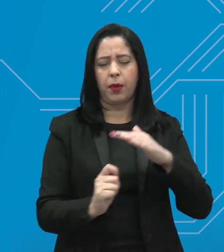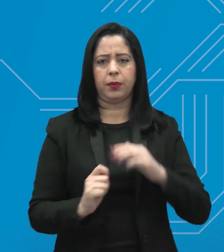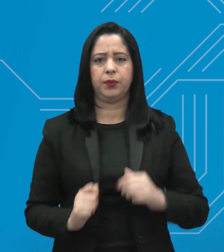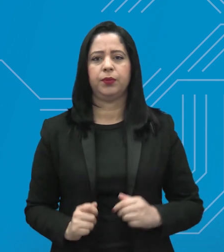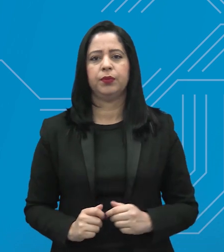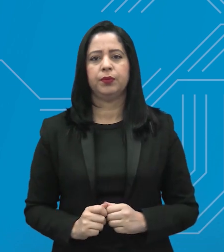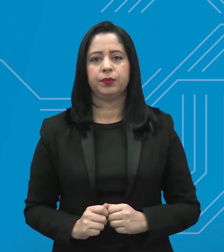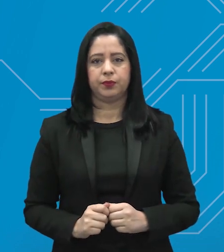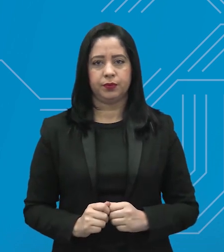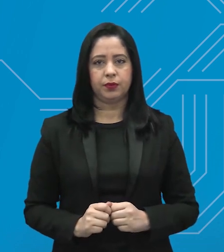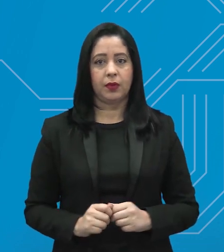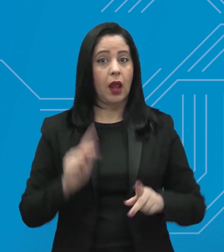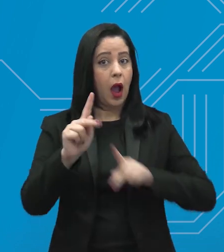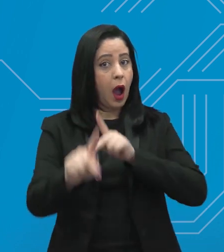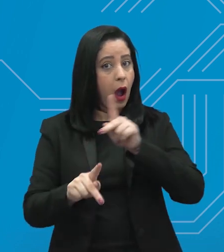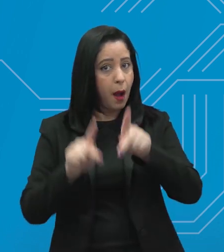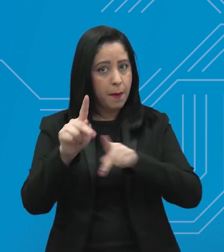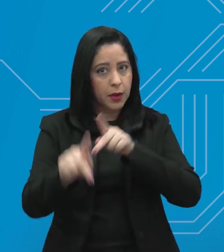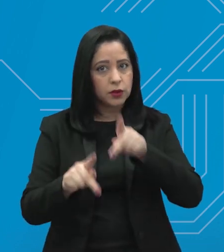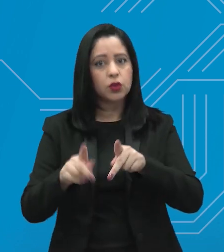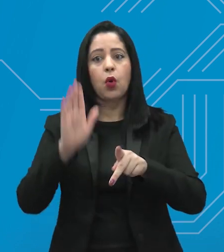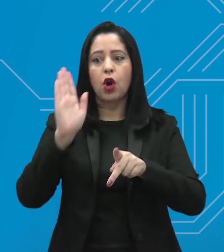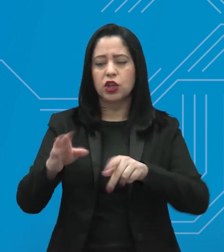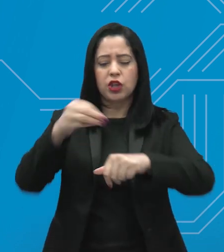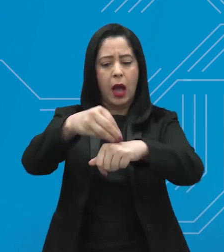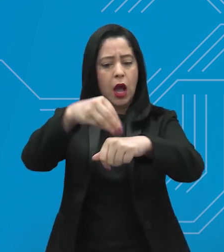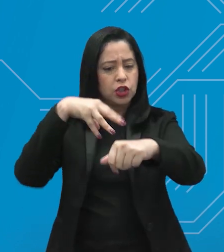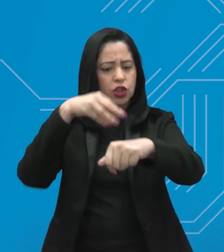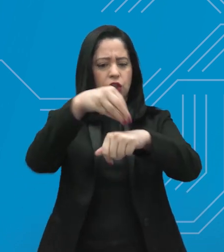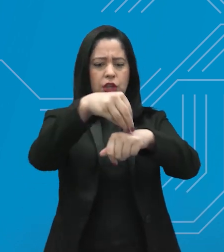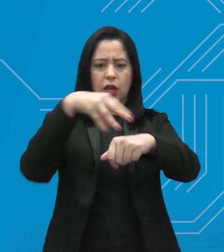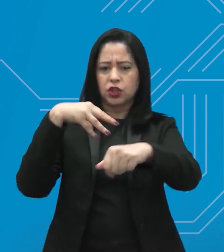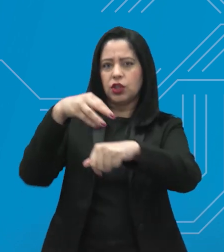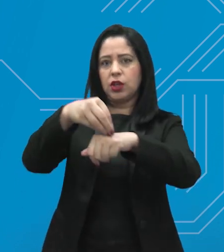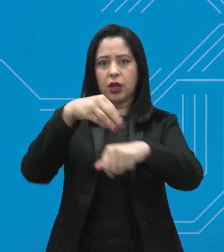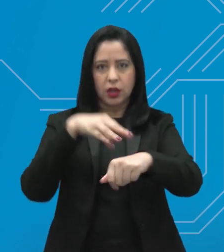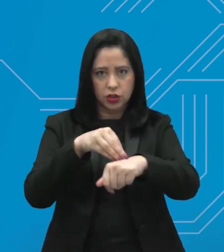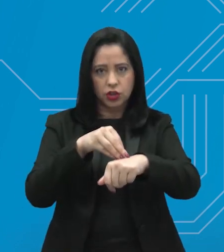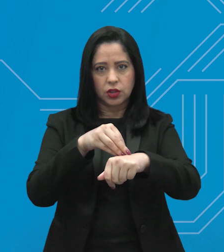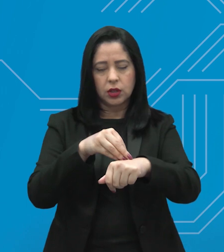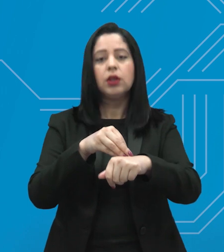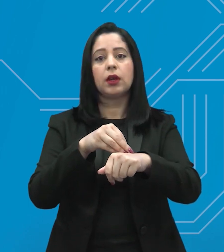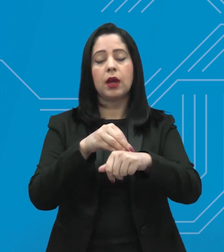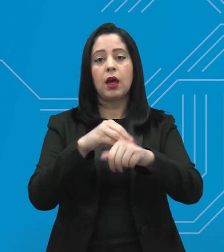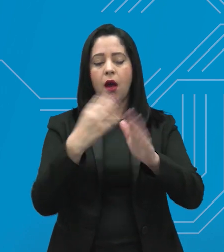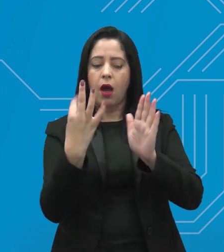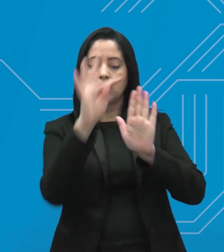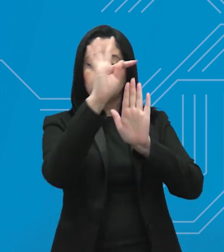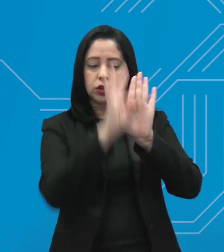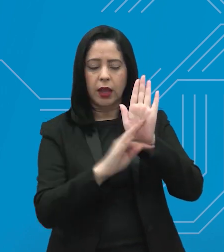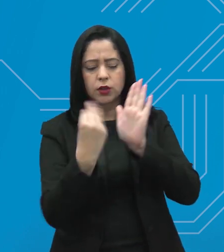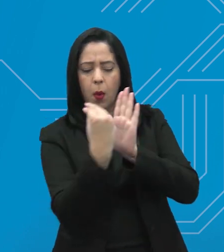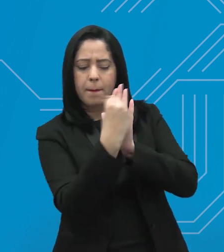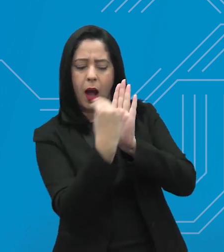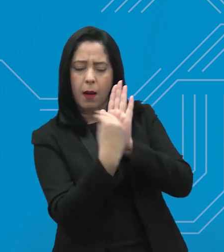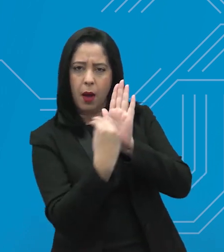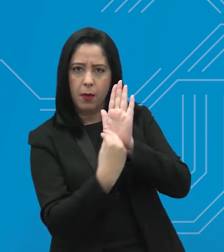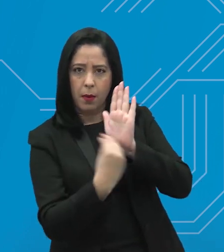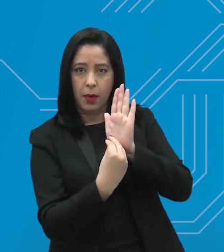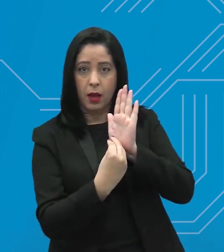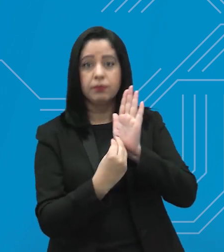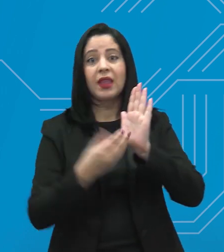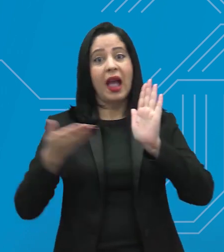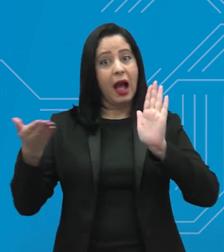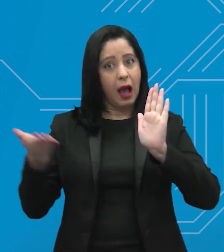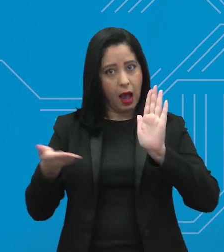do orçamento municipal. A população apresentou sugestões para serem incluídas no texto final do projeto, que já